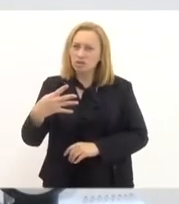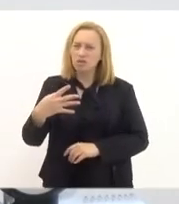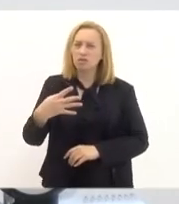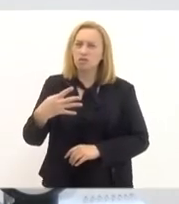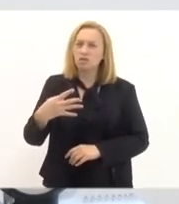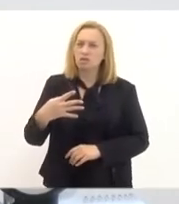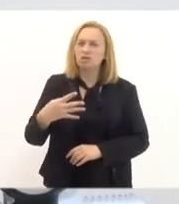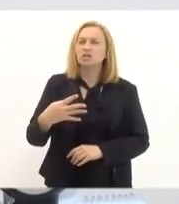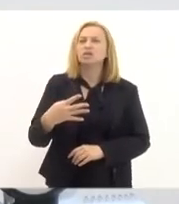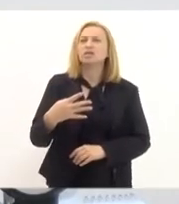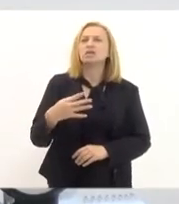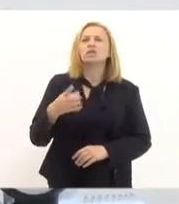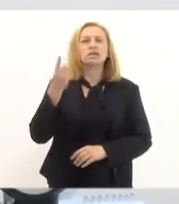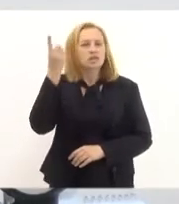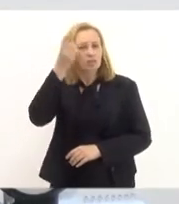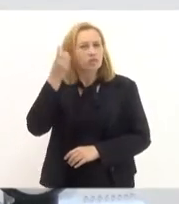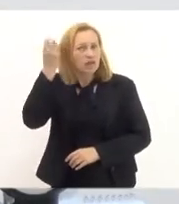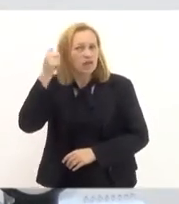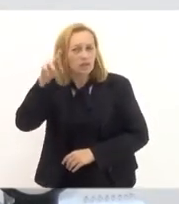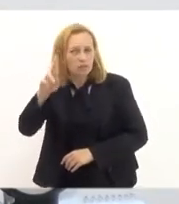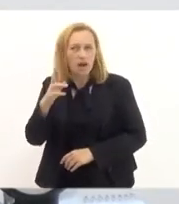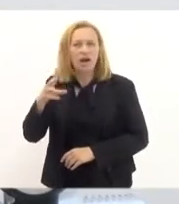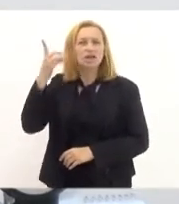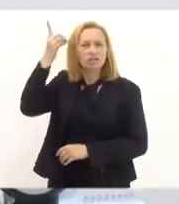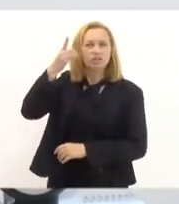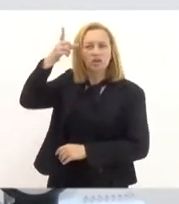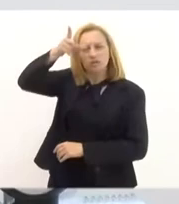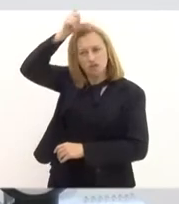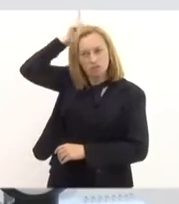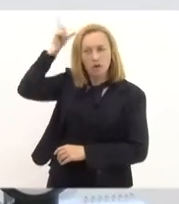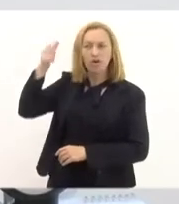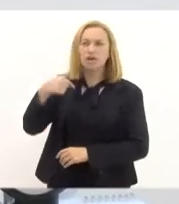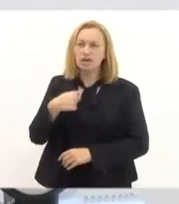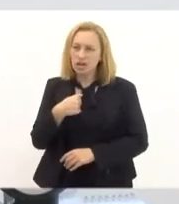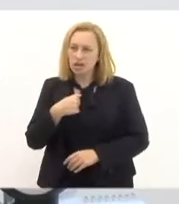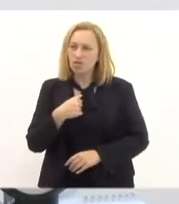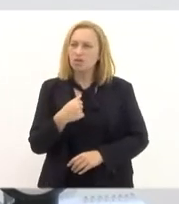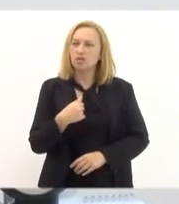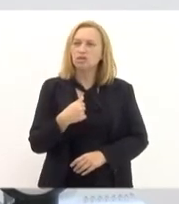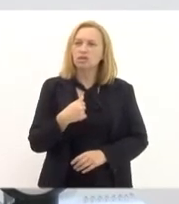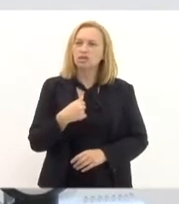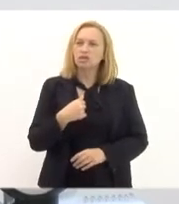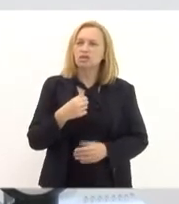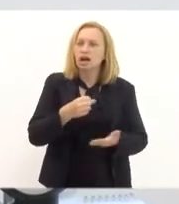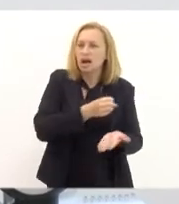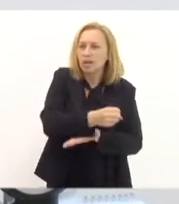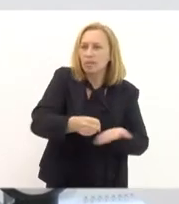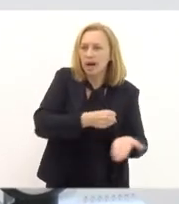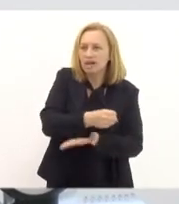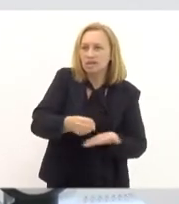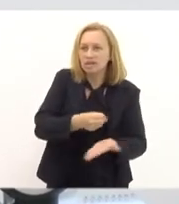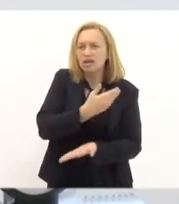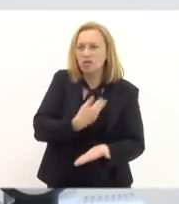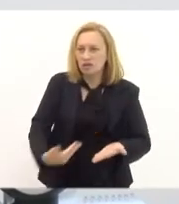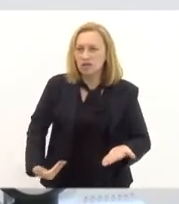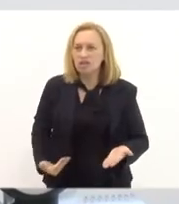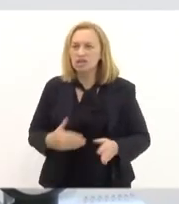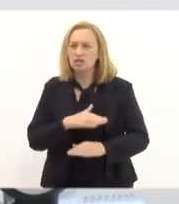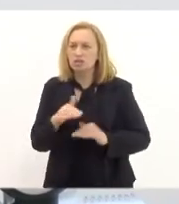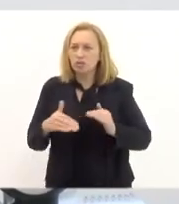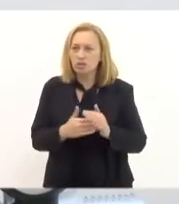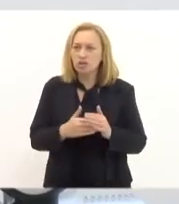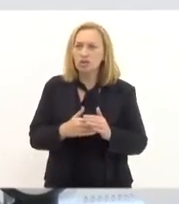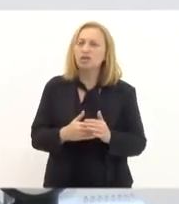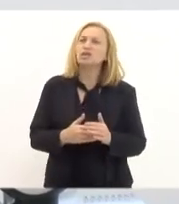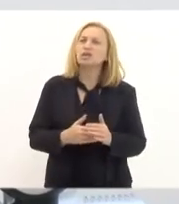ele é uma a participar ativamente os Powell sobre a condição da região metropolitana as bases da governança Metropolitana e a